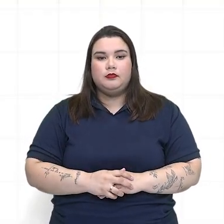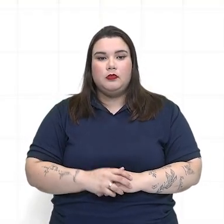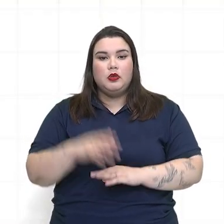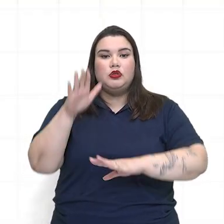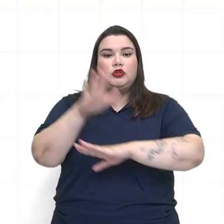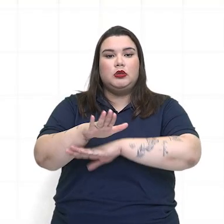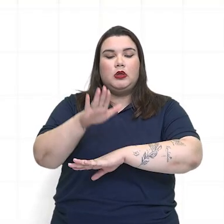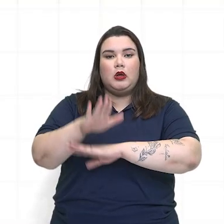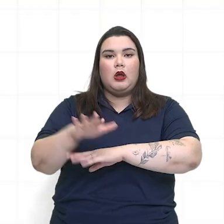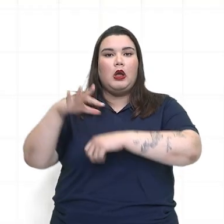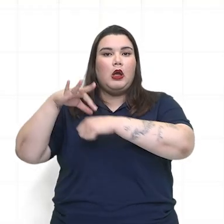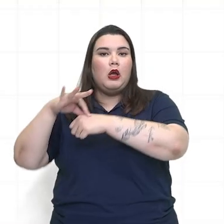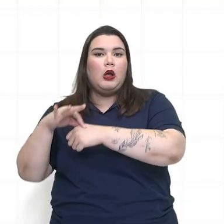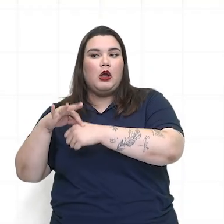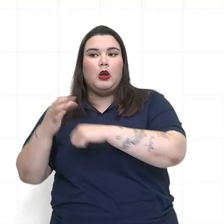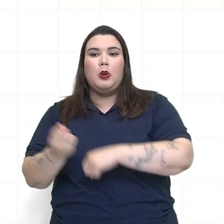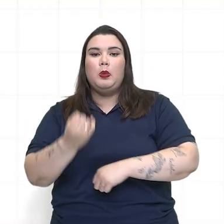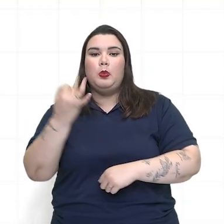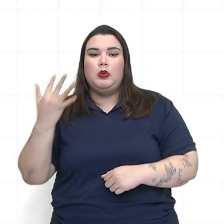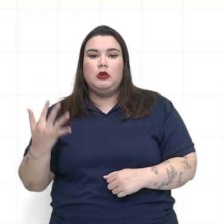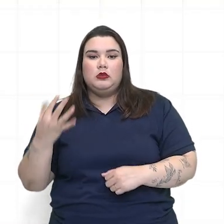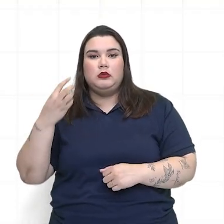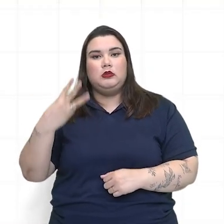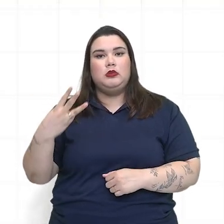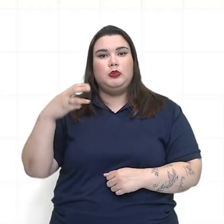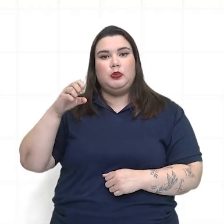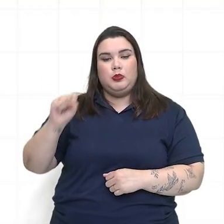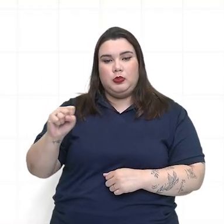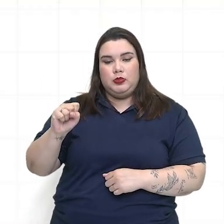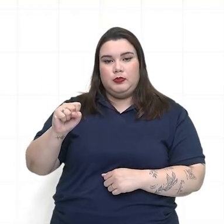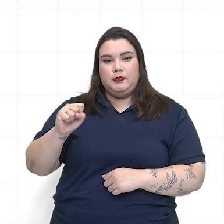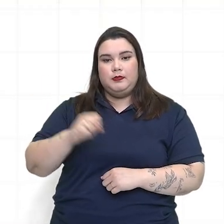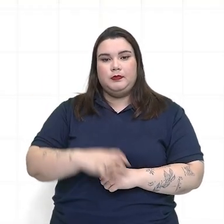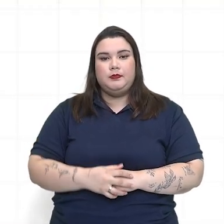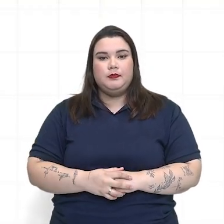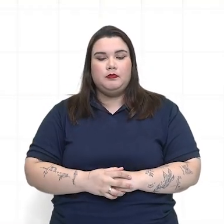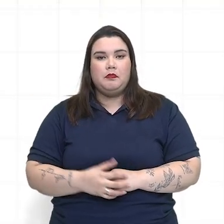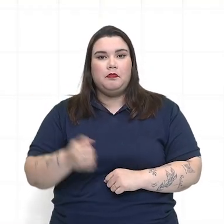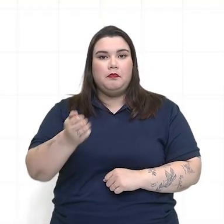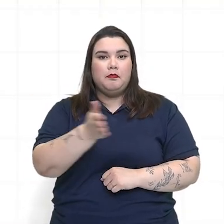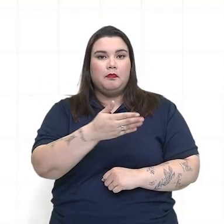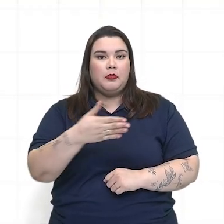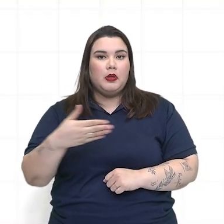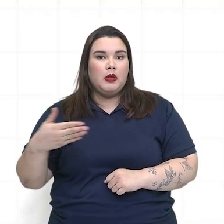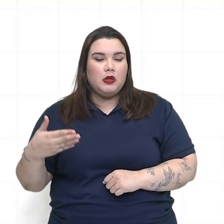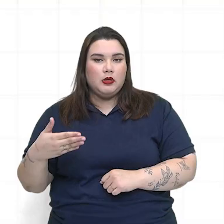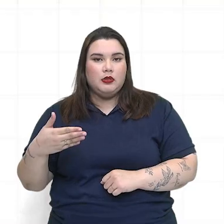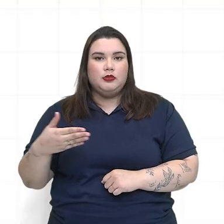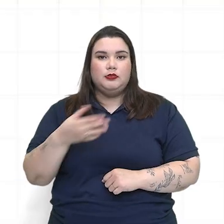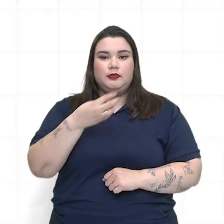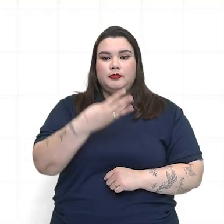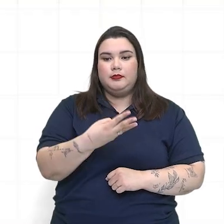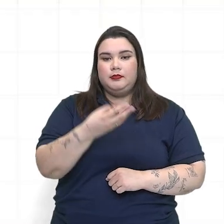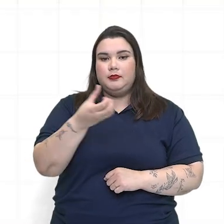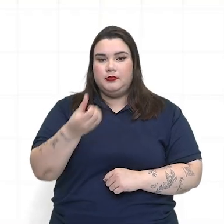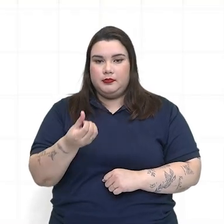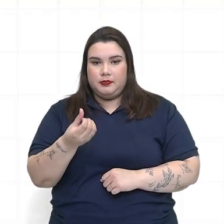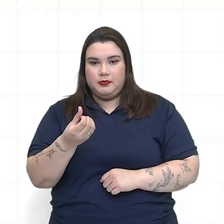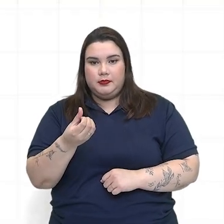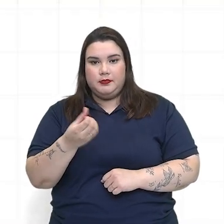No vespertino, quantos alunos preferem carne? 38. Quantos alunos preferem